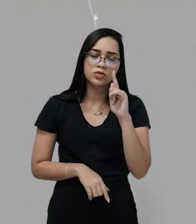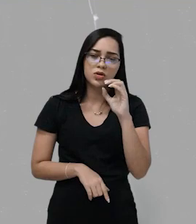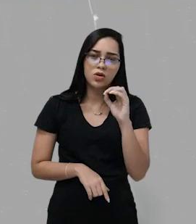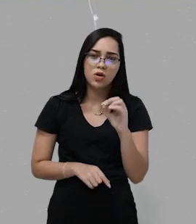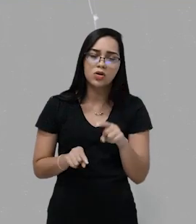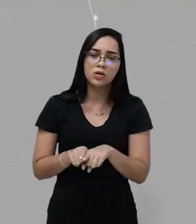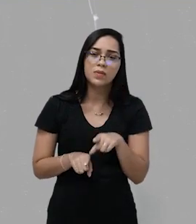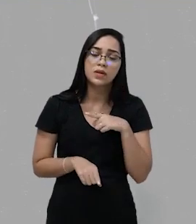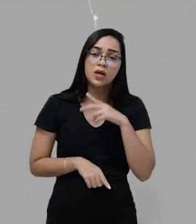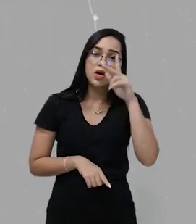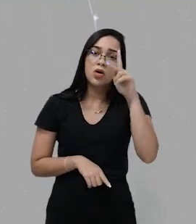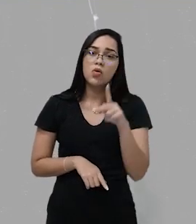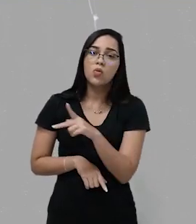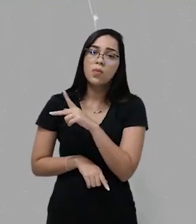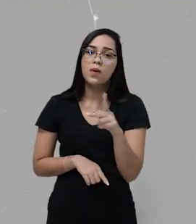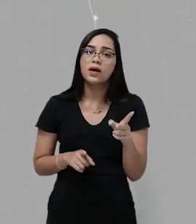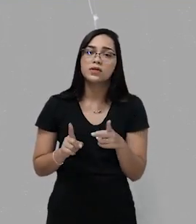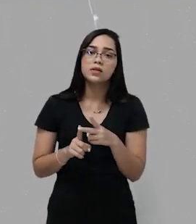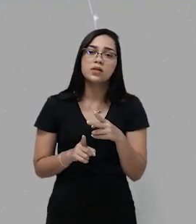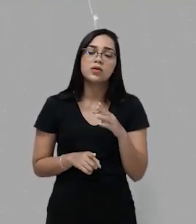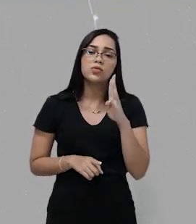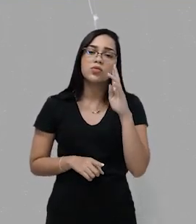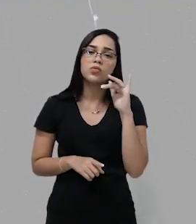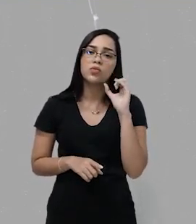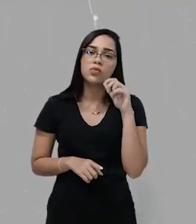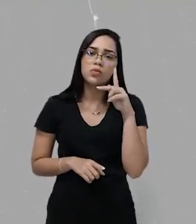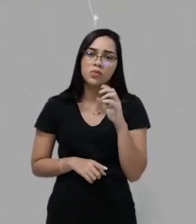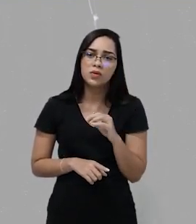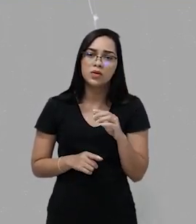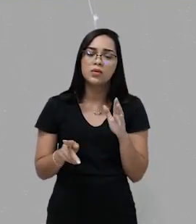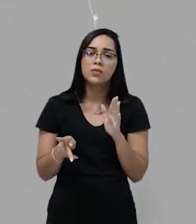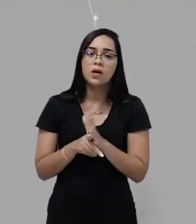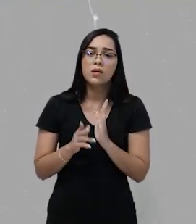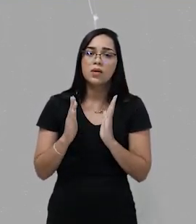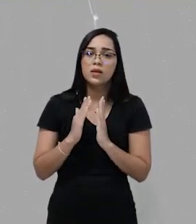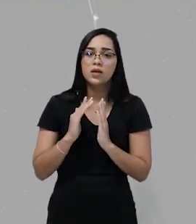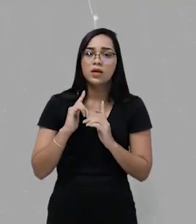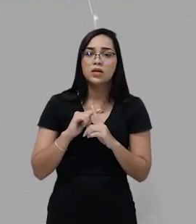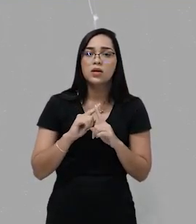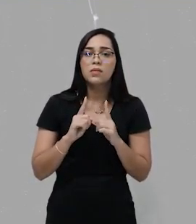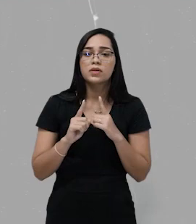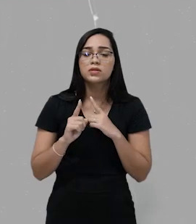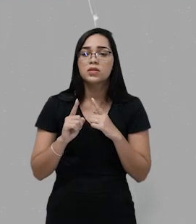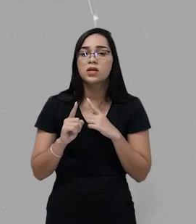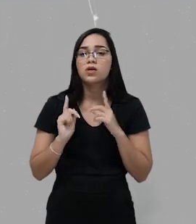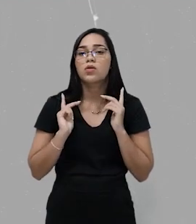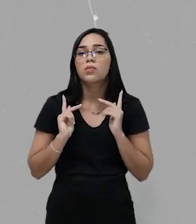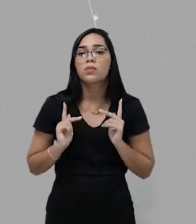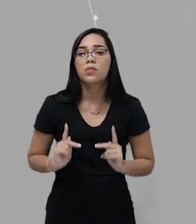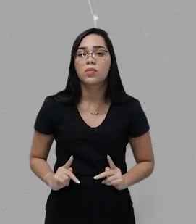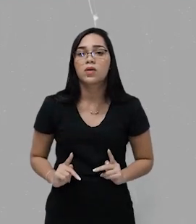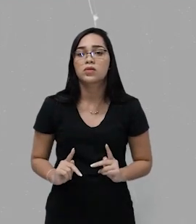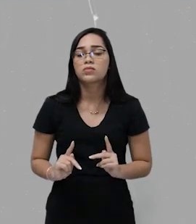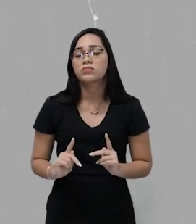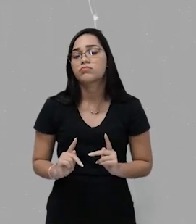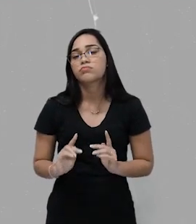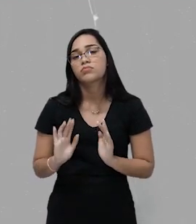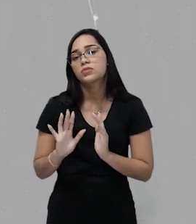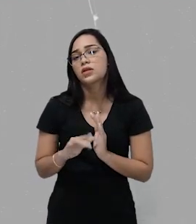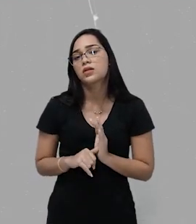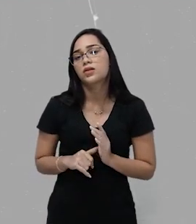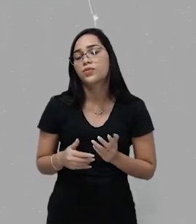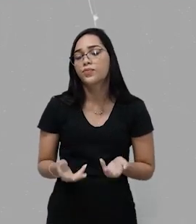o padre e o bispo, que eram pessoas da igreja, mas tinham um comportamento corrupto,